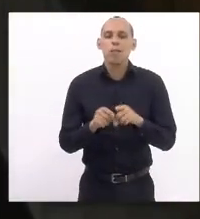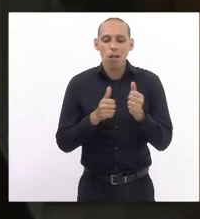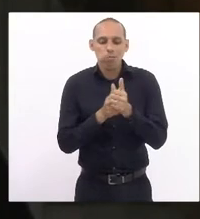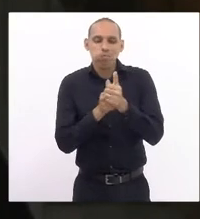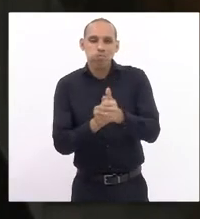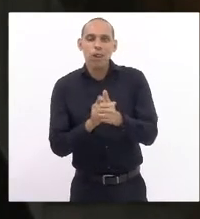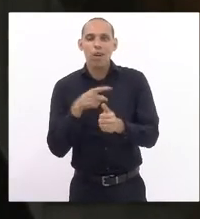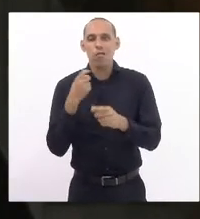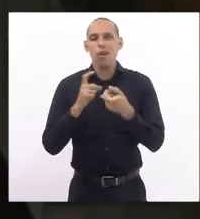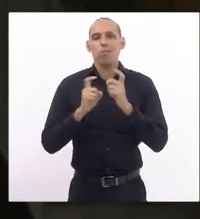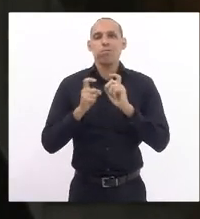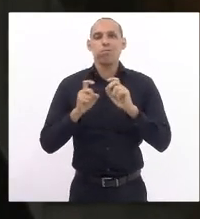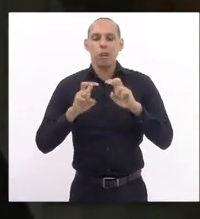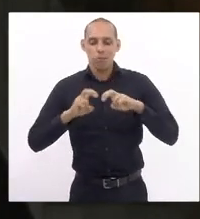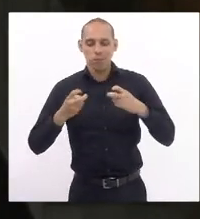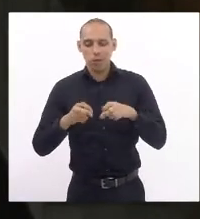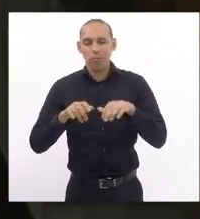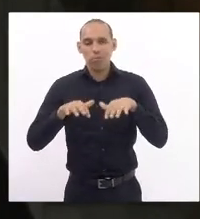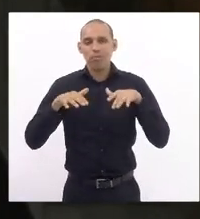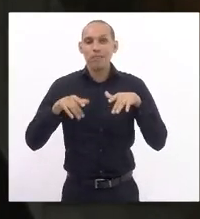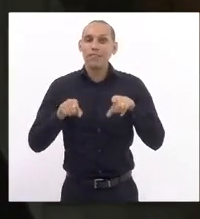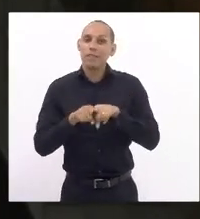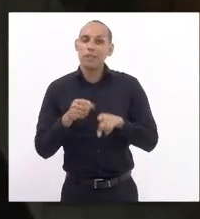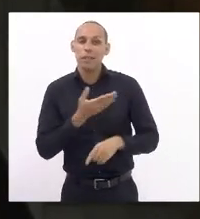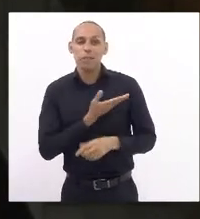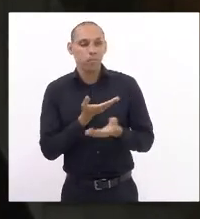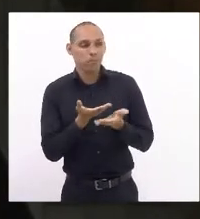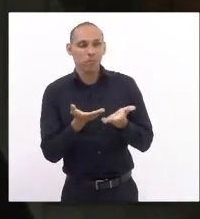plenárias, e as colegas e os colegas